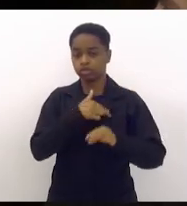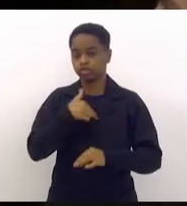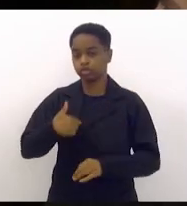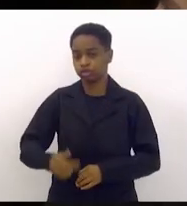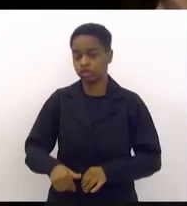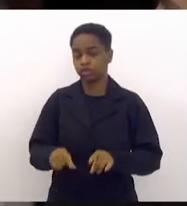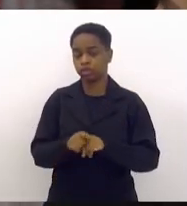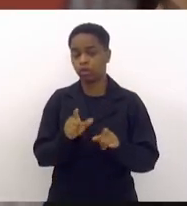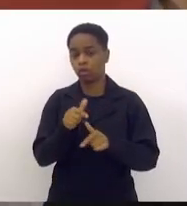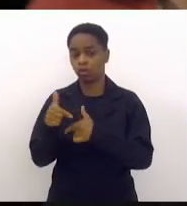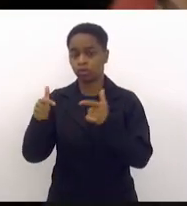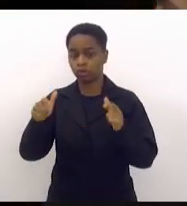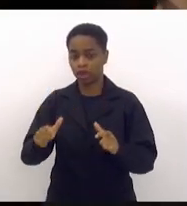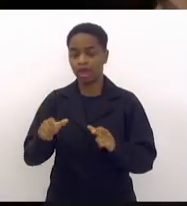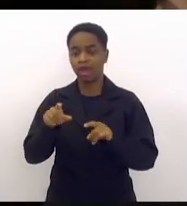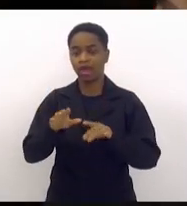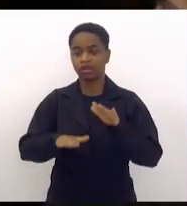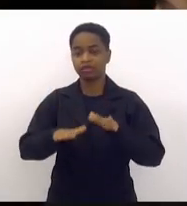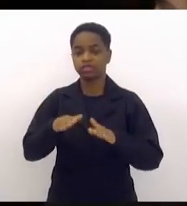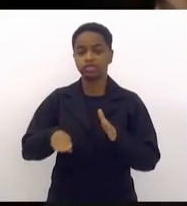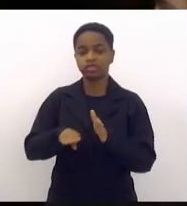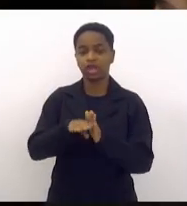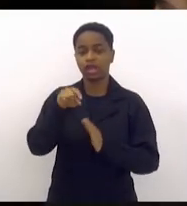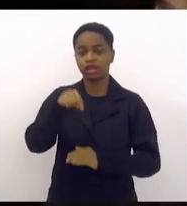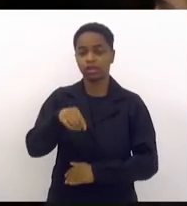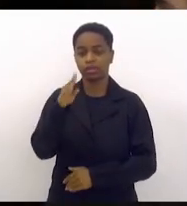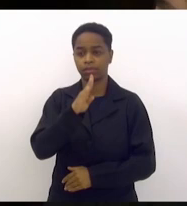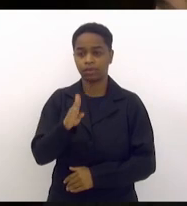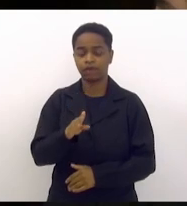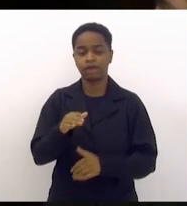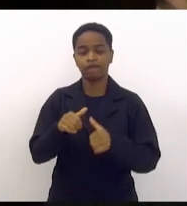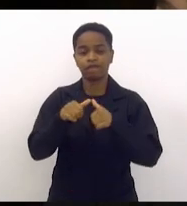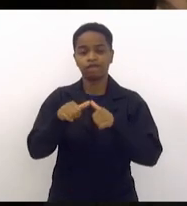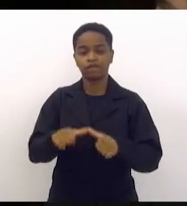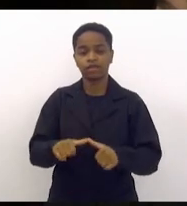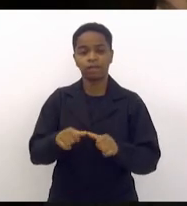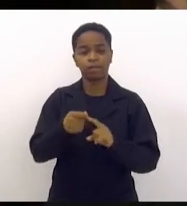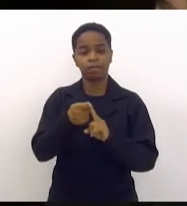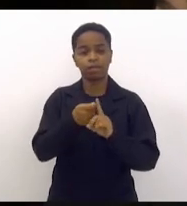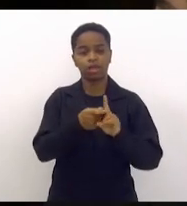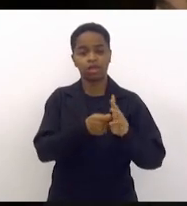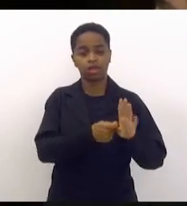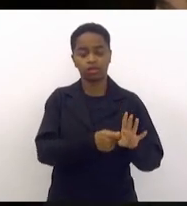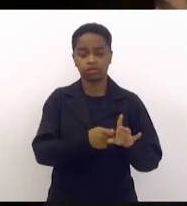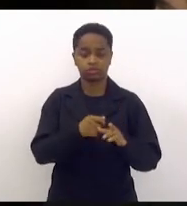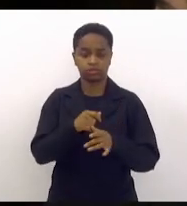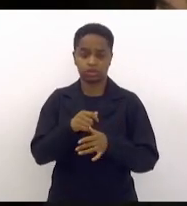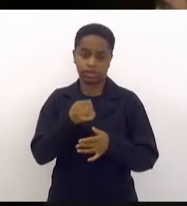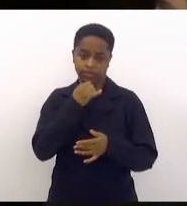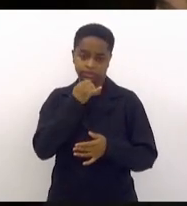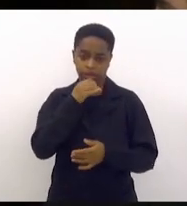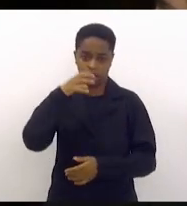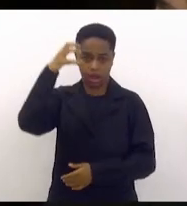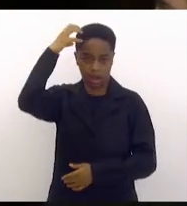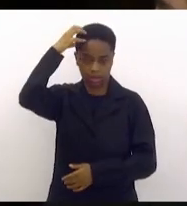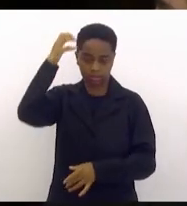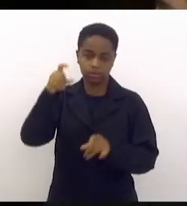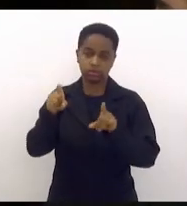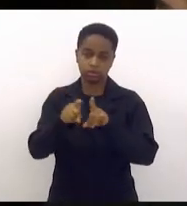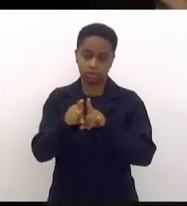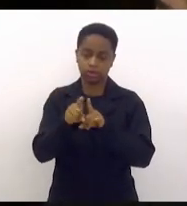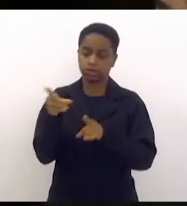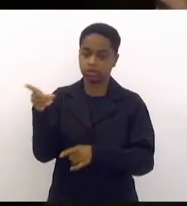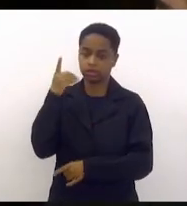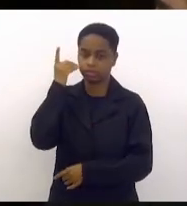vezes chegam aqui no Brasil e passam alguns meses em estaleiros brasileiros angre dos Reis inclusive né a deputada séria